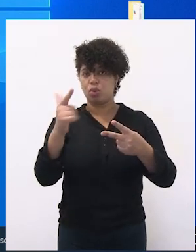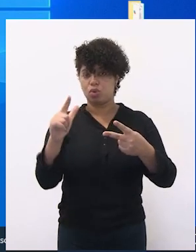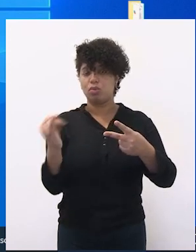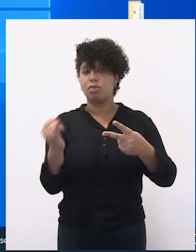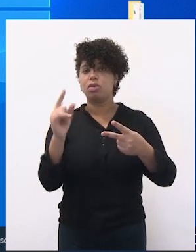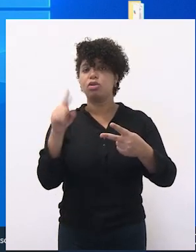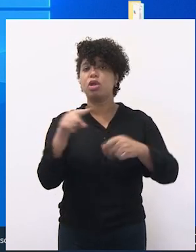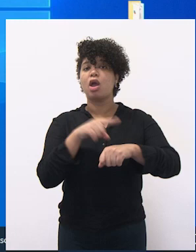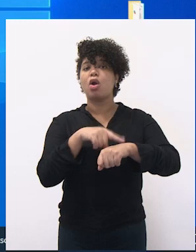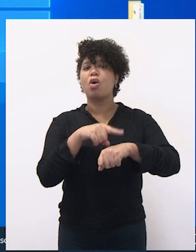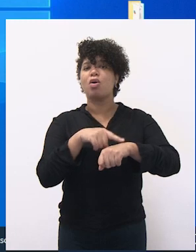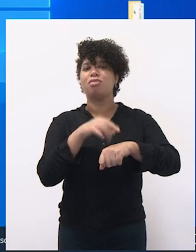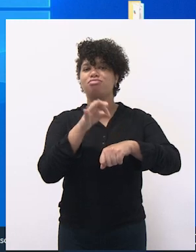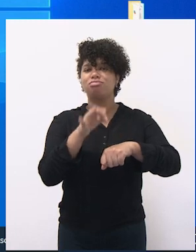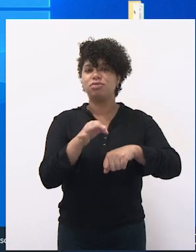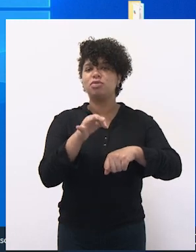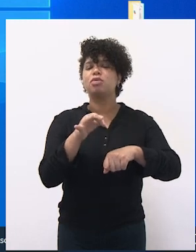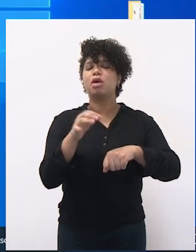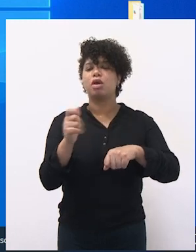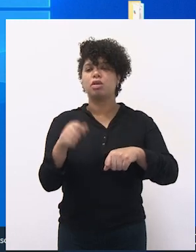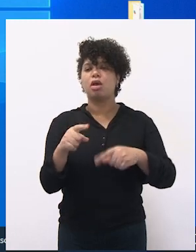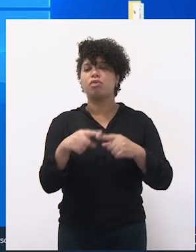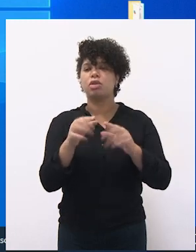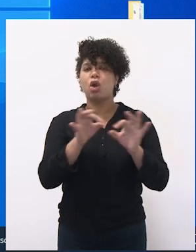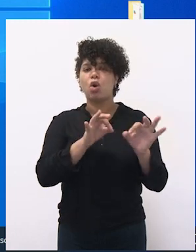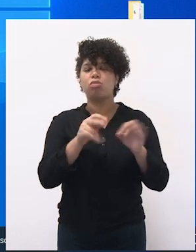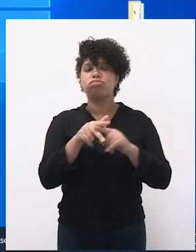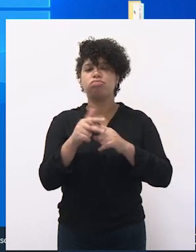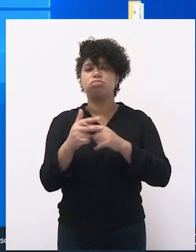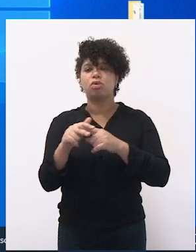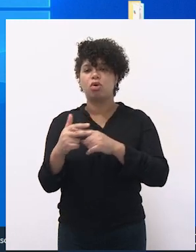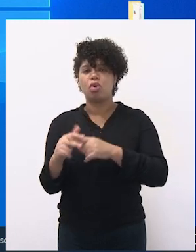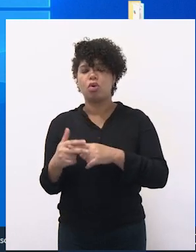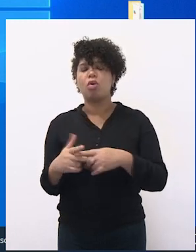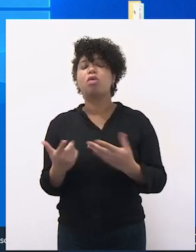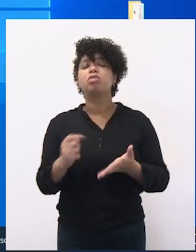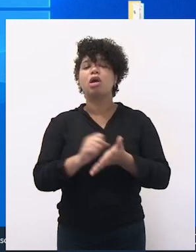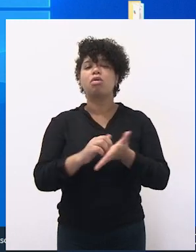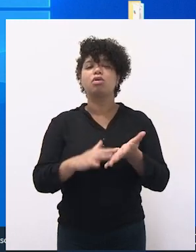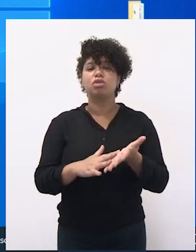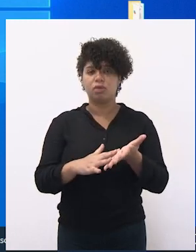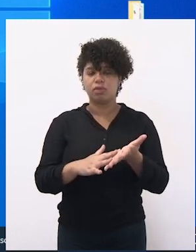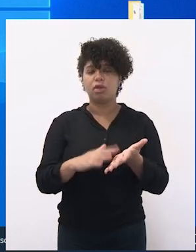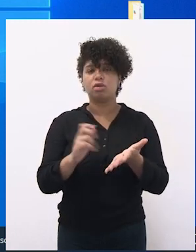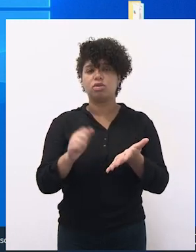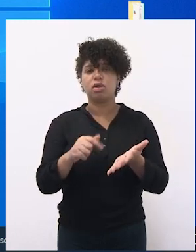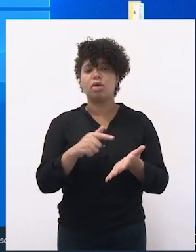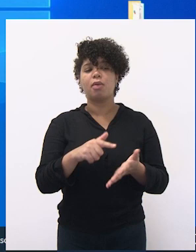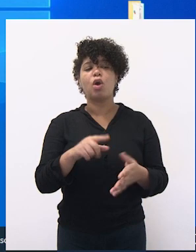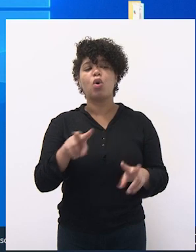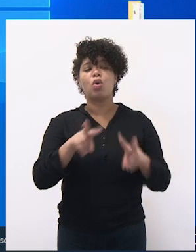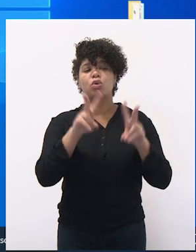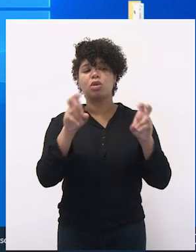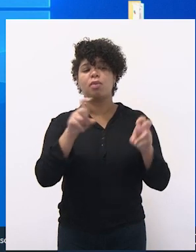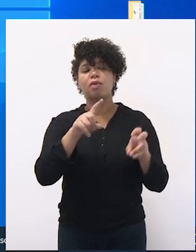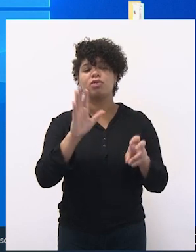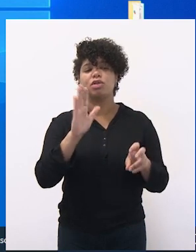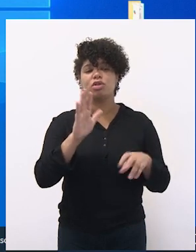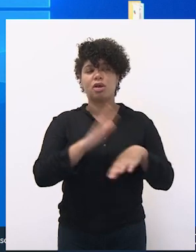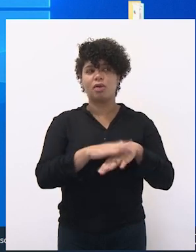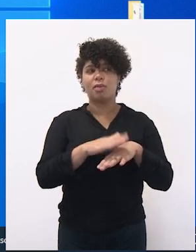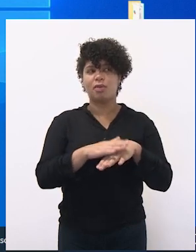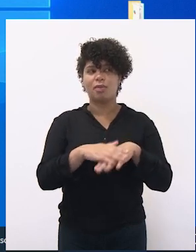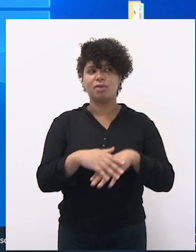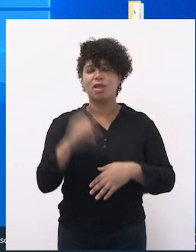horário. E aqui você configura com que a atividade vá para um tema que você já criou. Então,